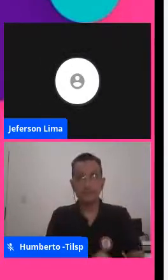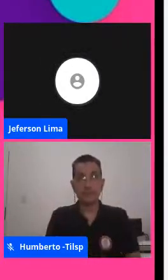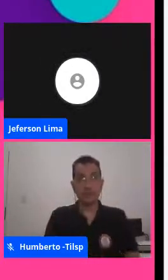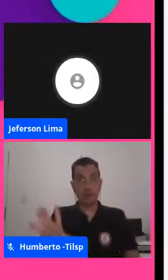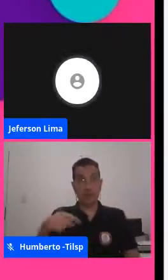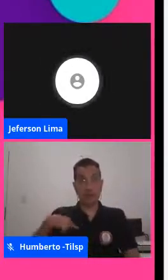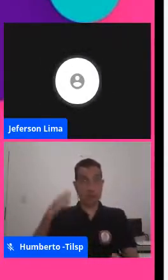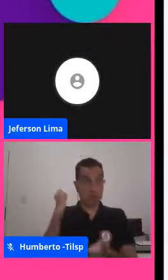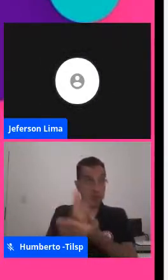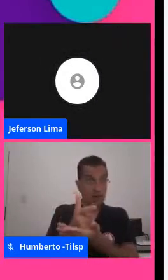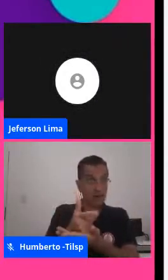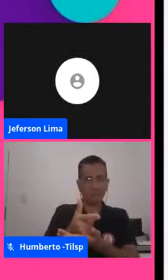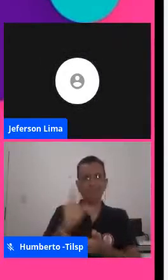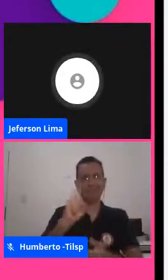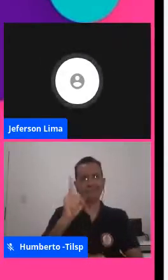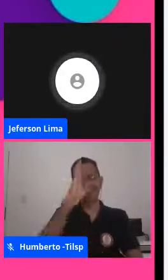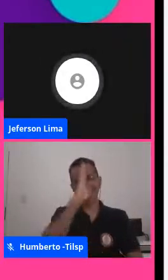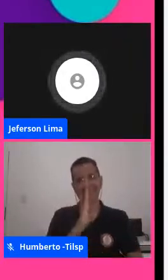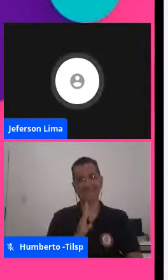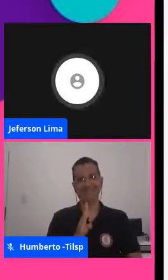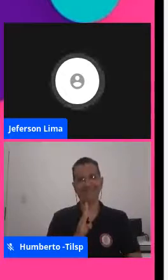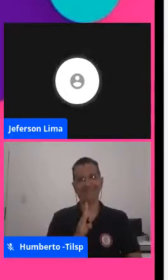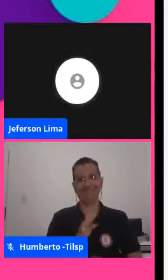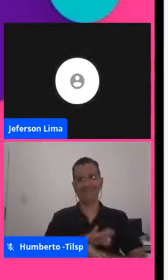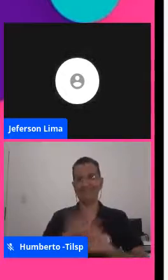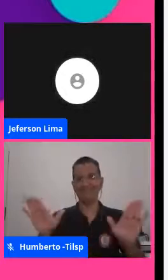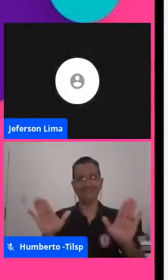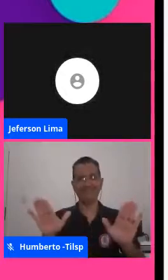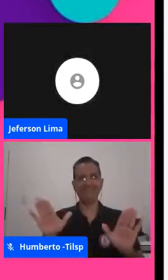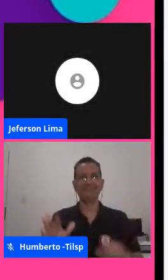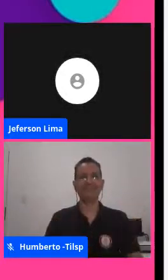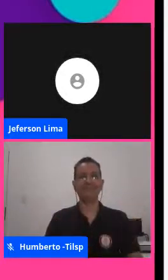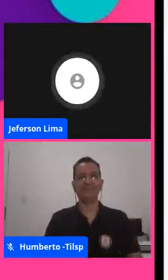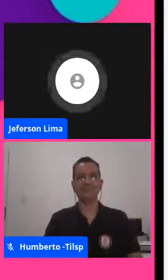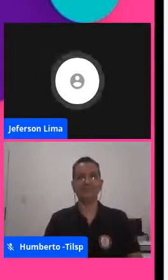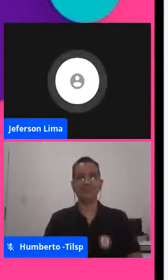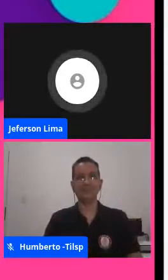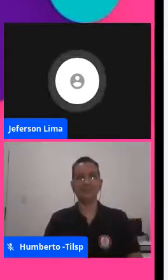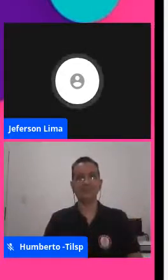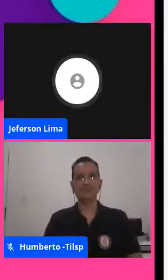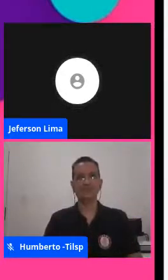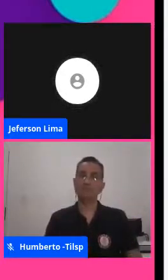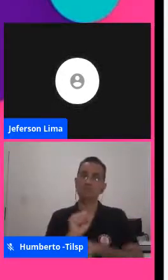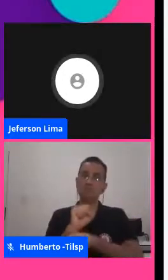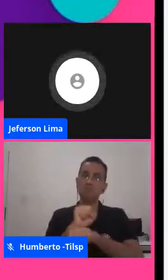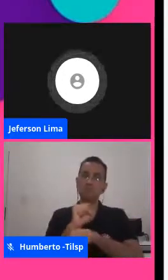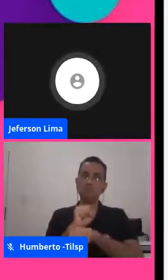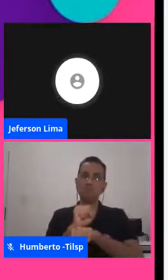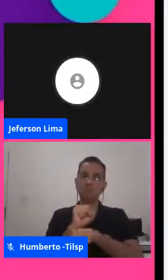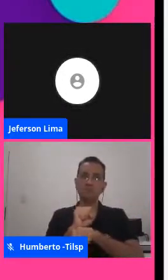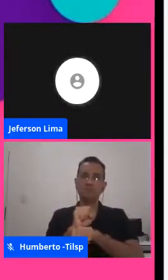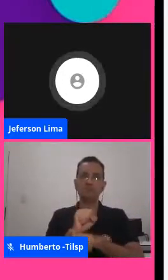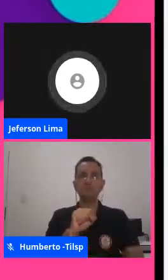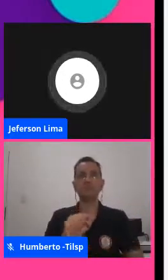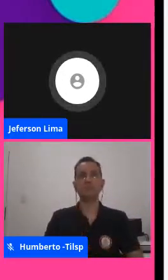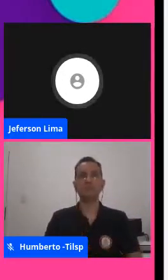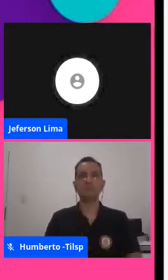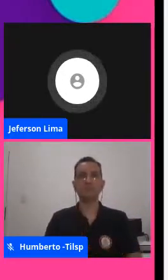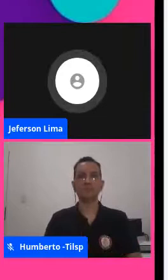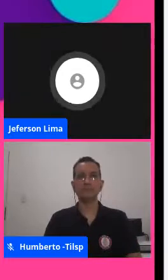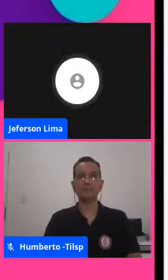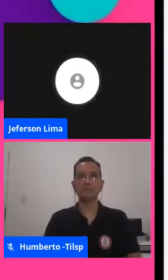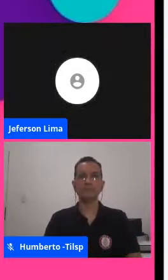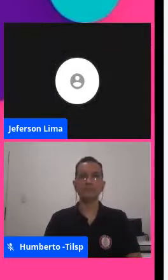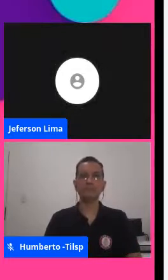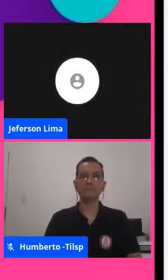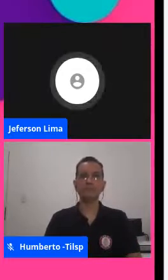tem meu cartão aqui, não tem nada. Esse projeto está totalmente gratuito. A gente vai esperar um pouquinho. Workshop, galera, hands-on mesmo, na